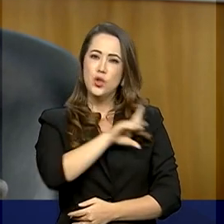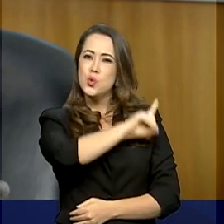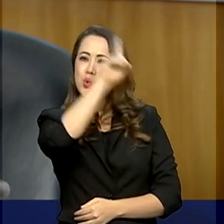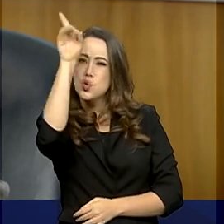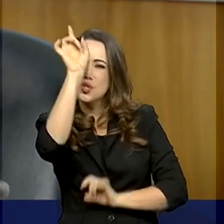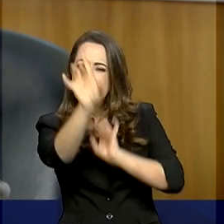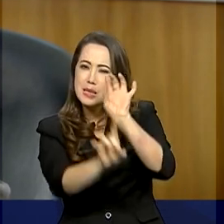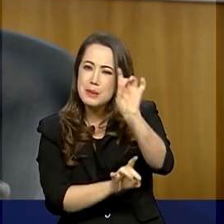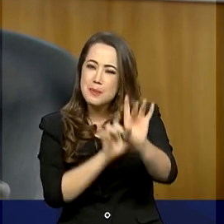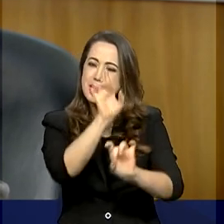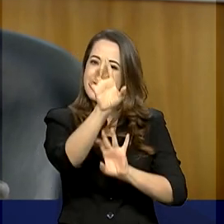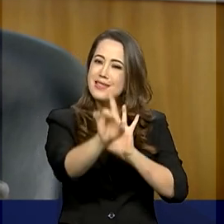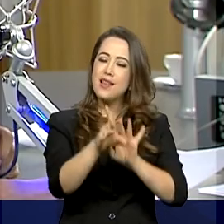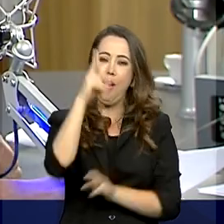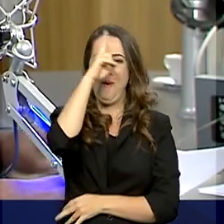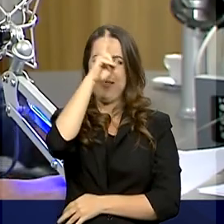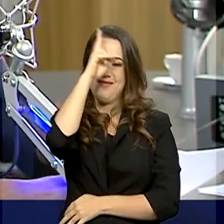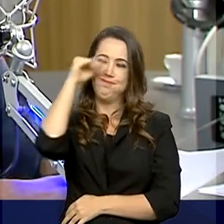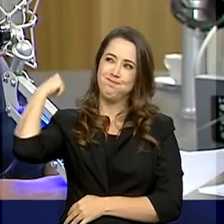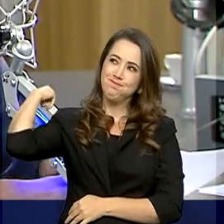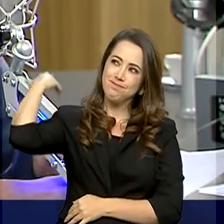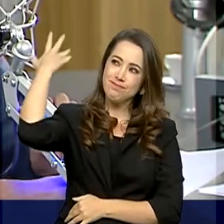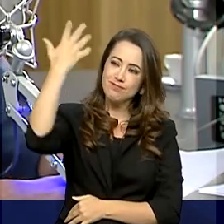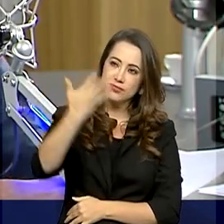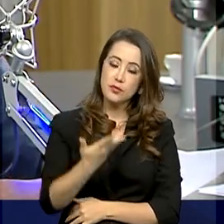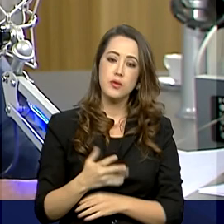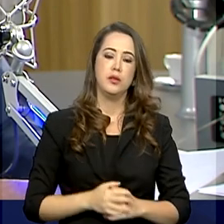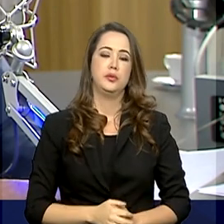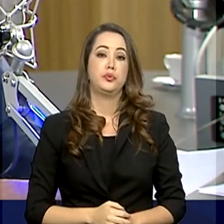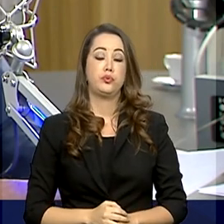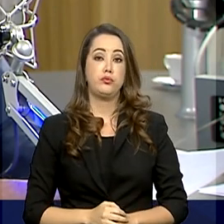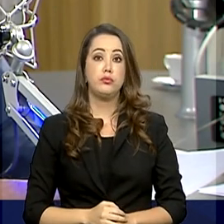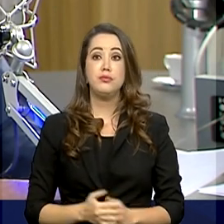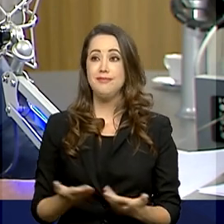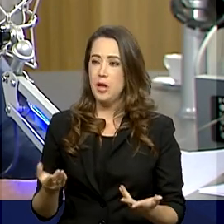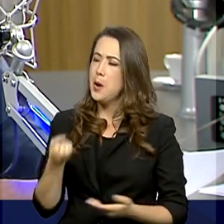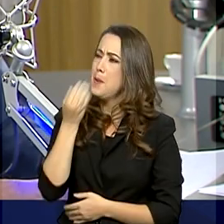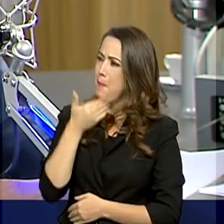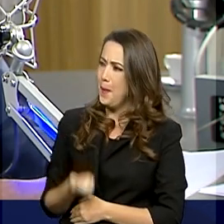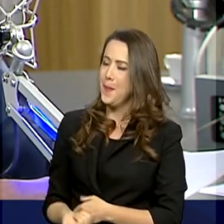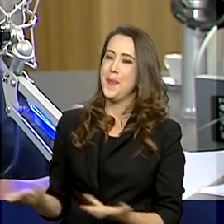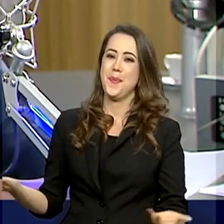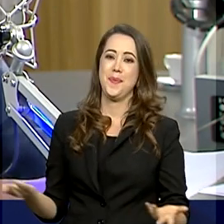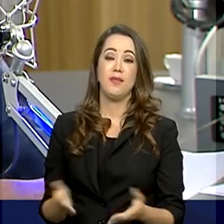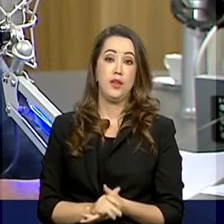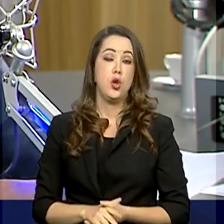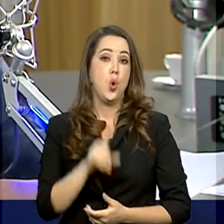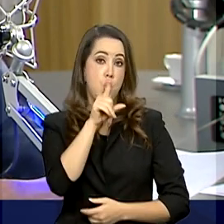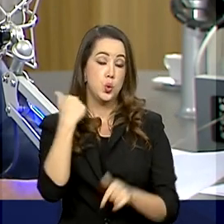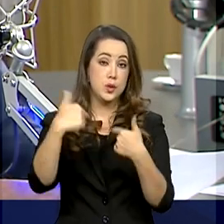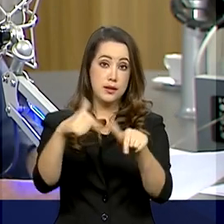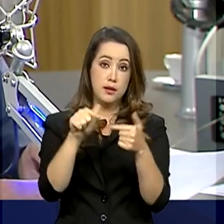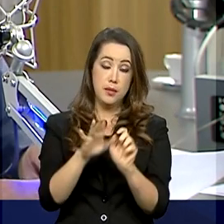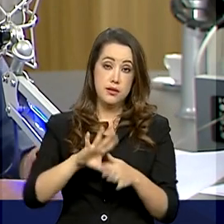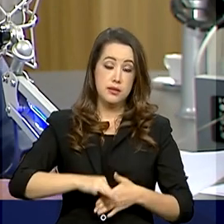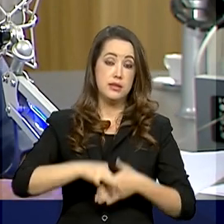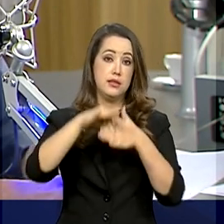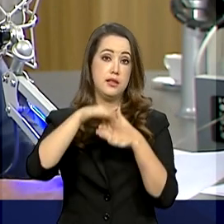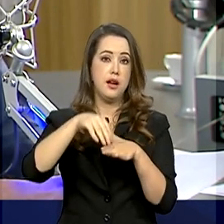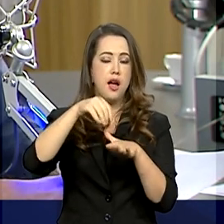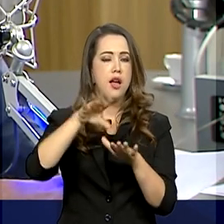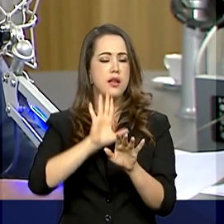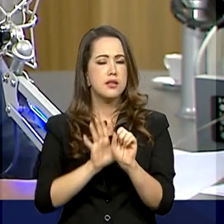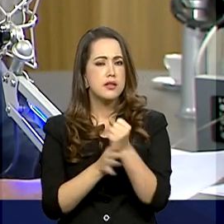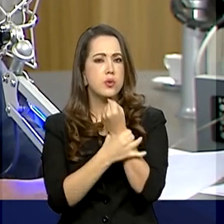data histórica sem dúvida que bom ministro uma das ações do gabinete de segurança institucional e coordenar as atividades de segurança da informação